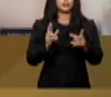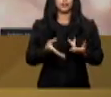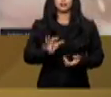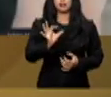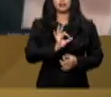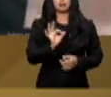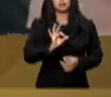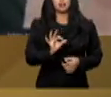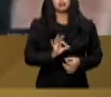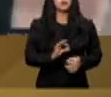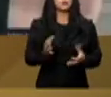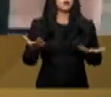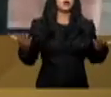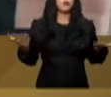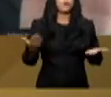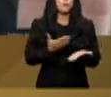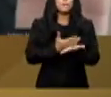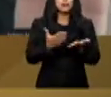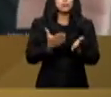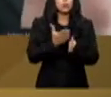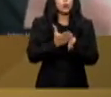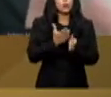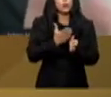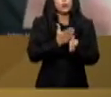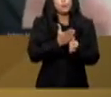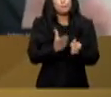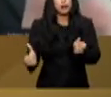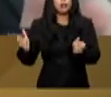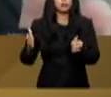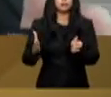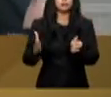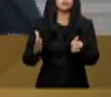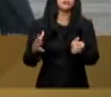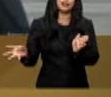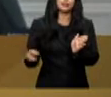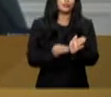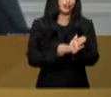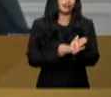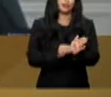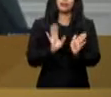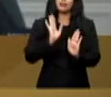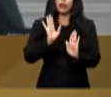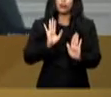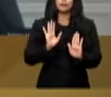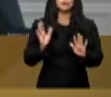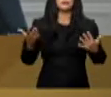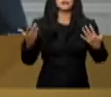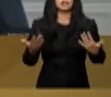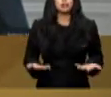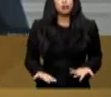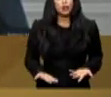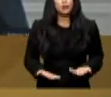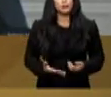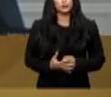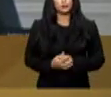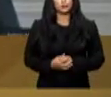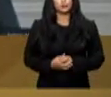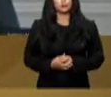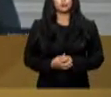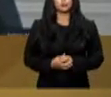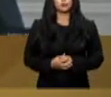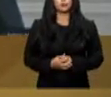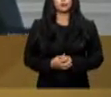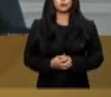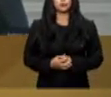uma novidade que surgiu com a emenda constitucional. Agora, em relação